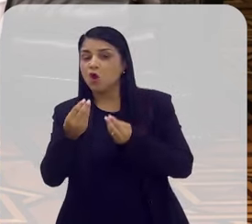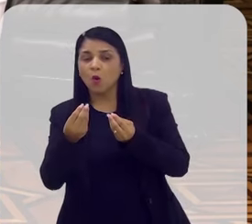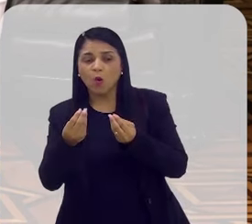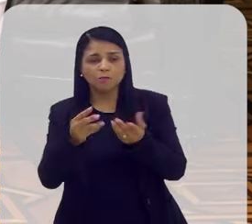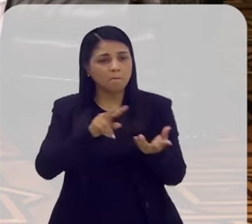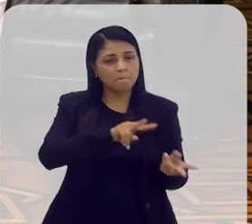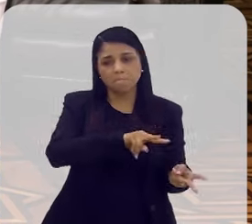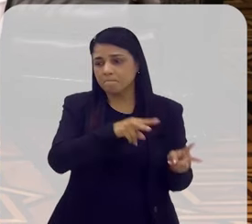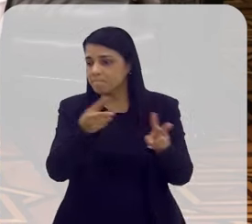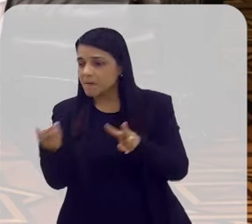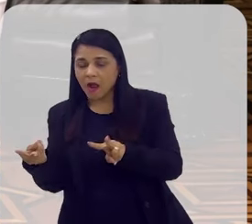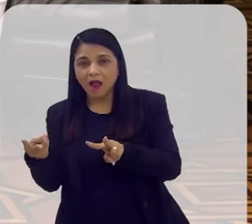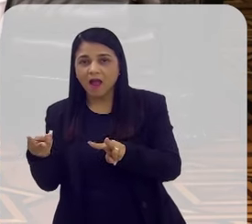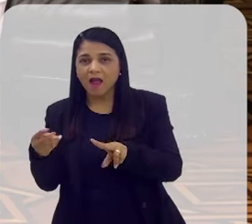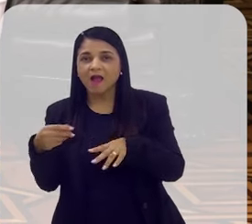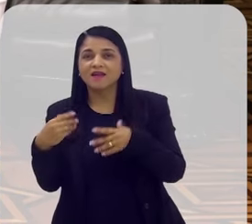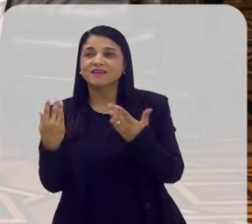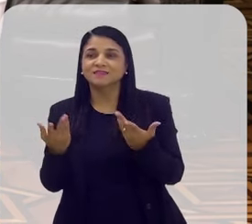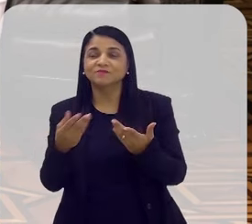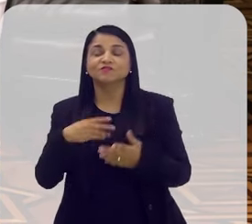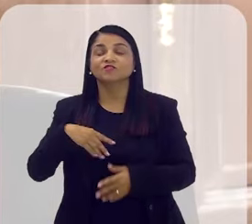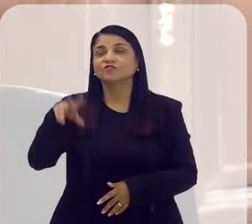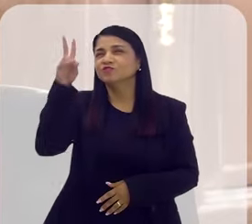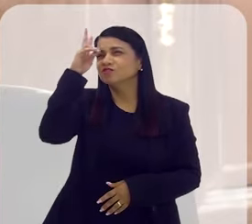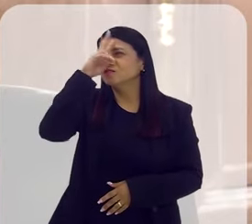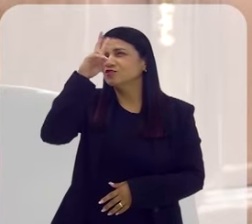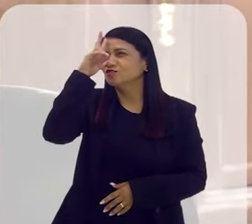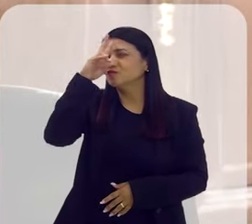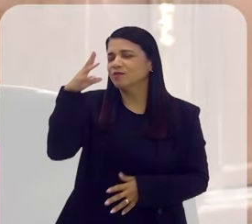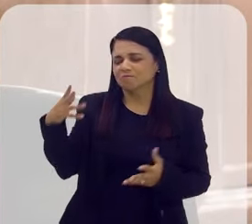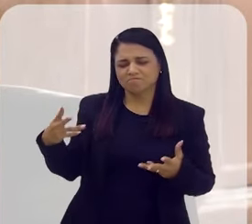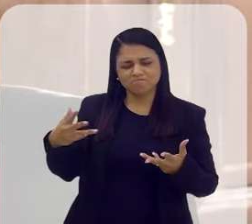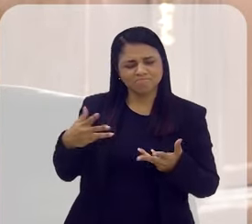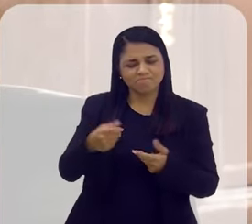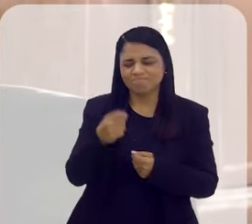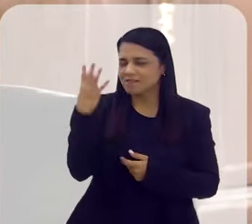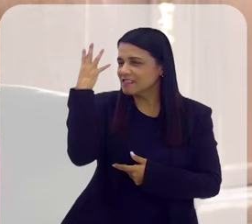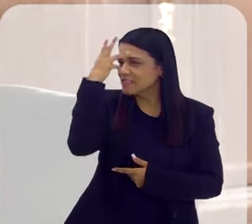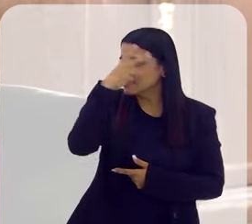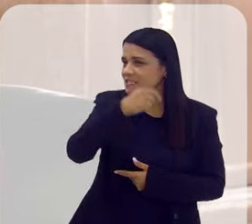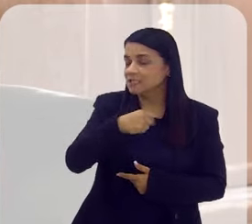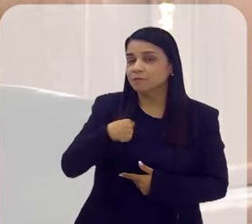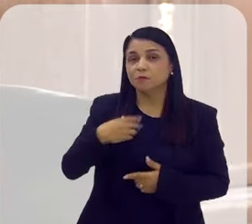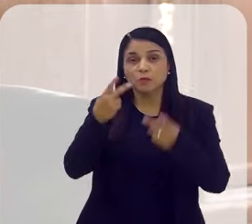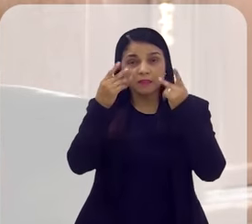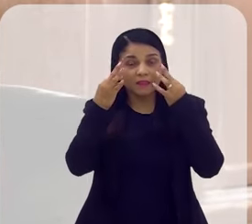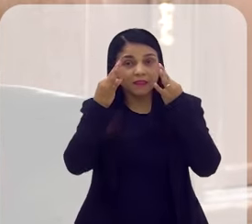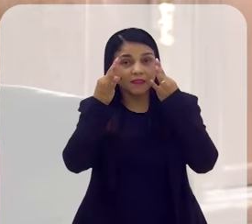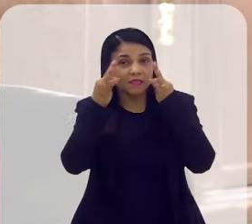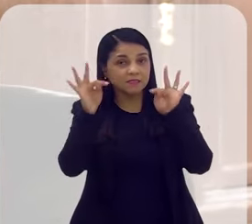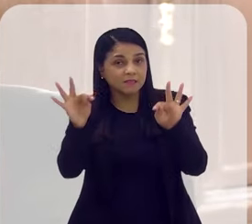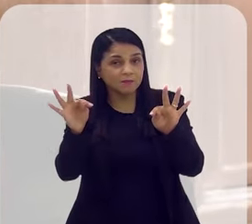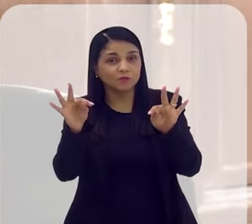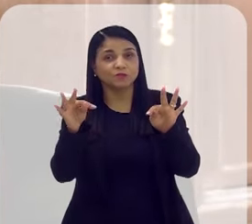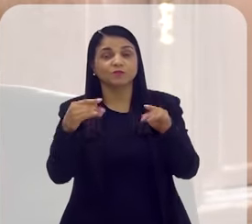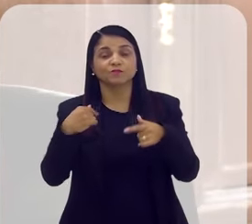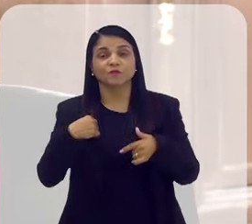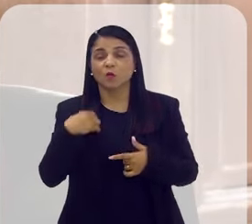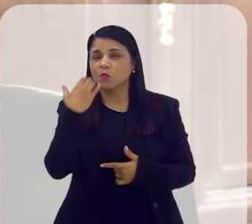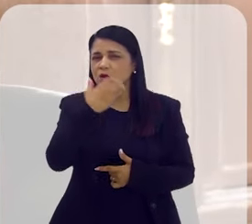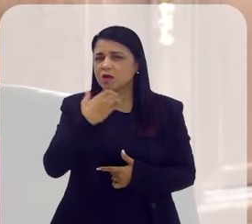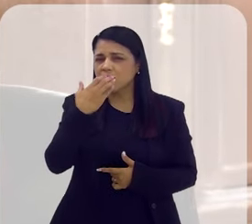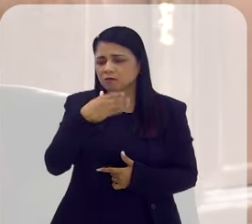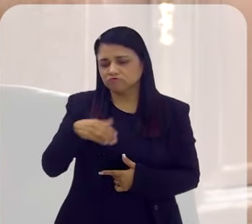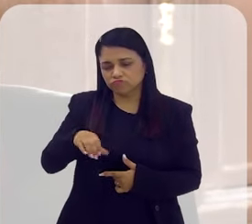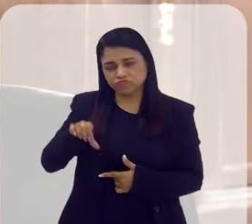daqui foi para lá? Então, é uma história linda, né? E que faz parte do meu testemunho, né?